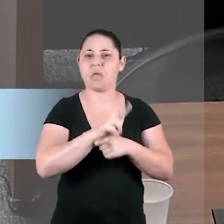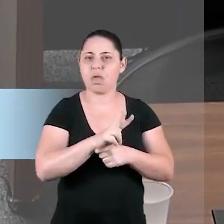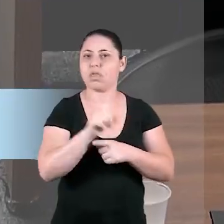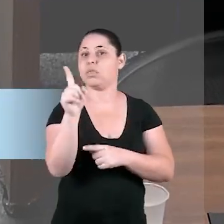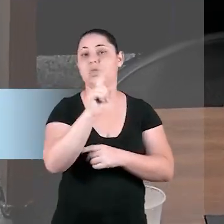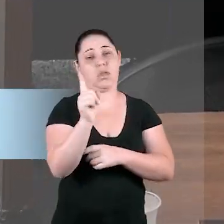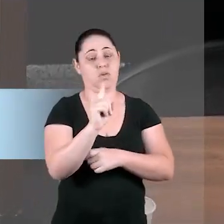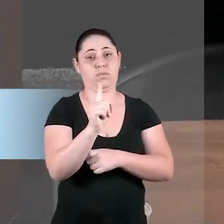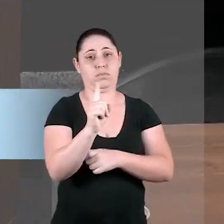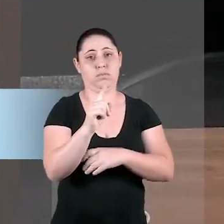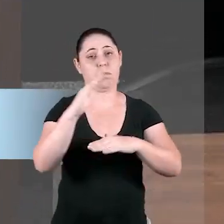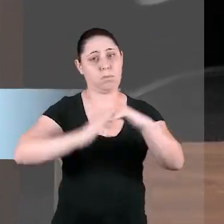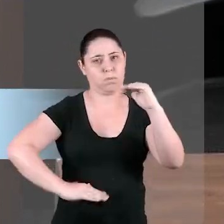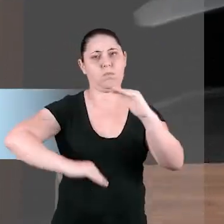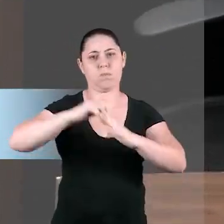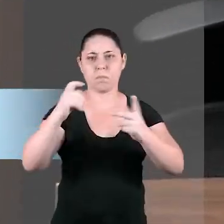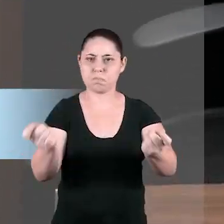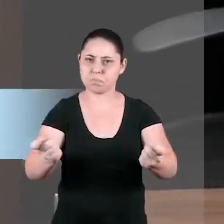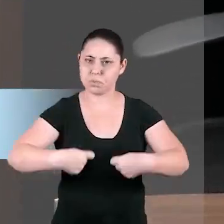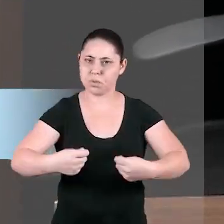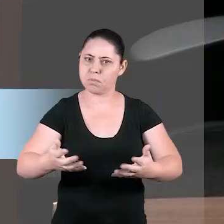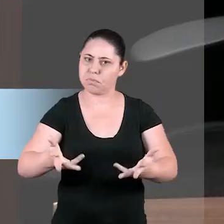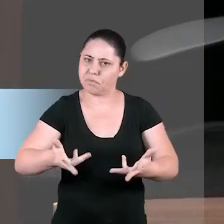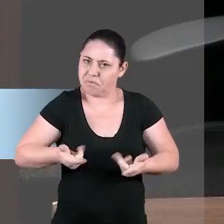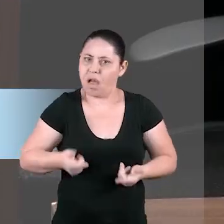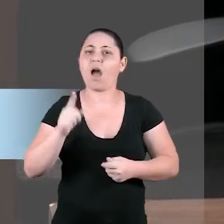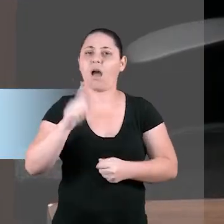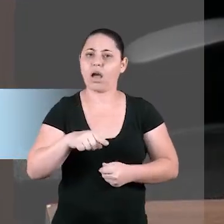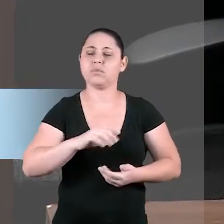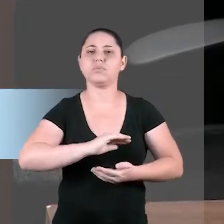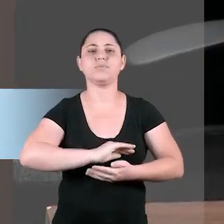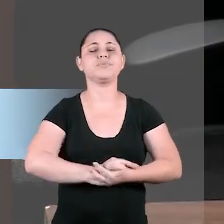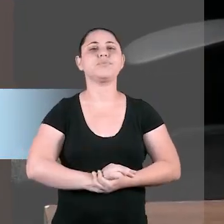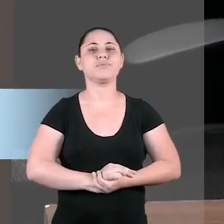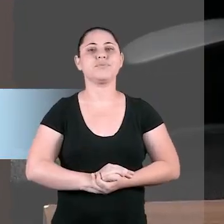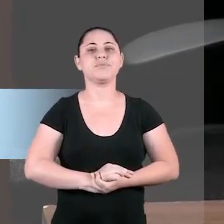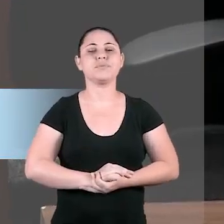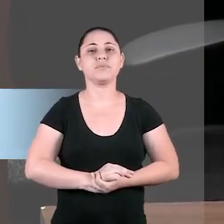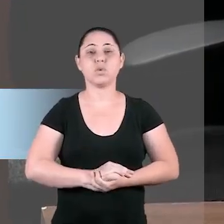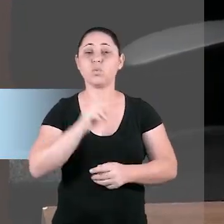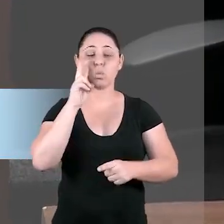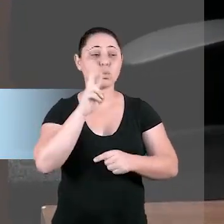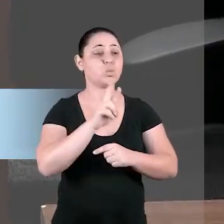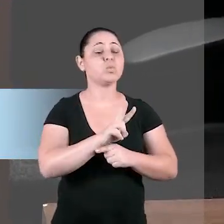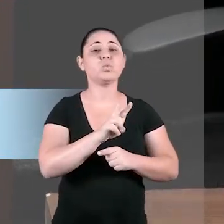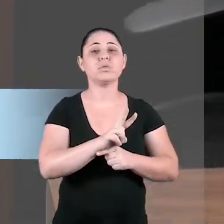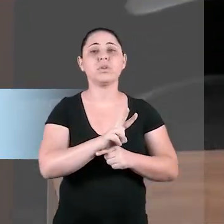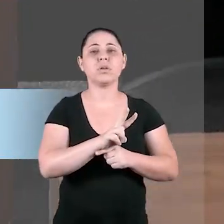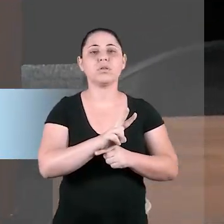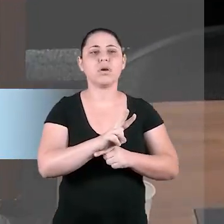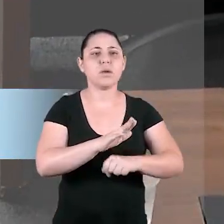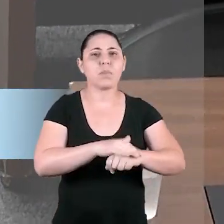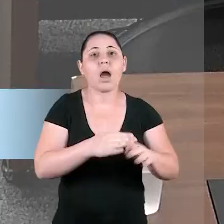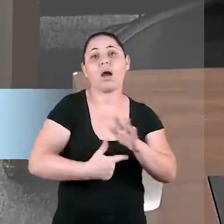fazer cuidados paliativos. Então, a gente pode exigir essa formação desses profissionais. Os cuidados